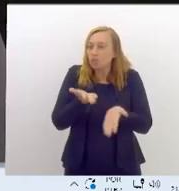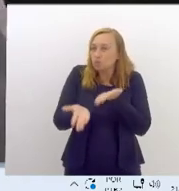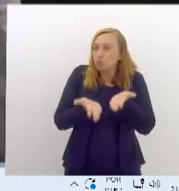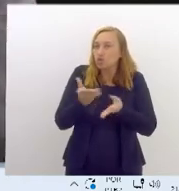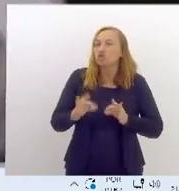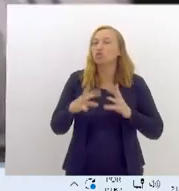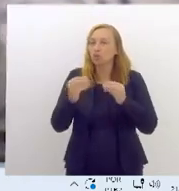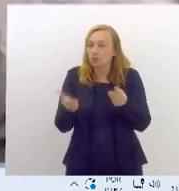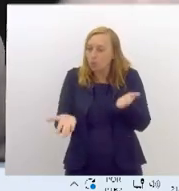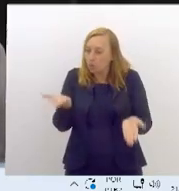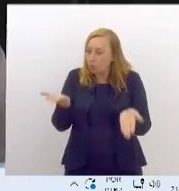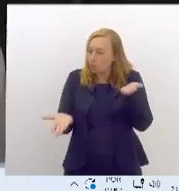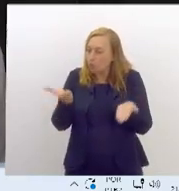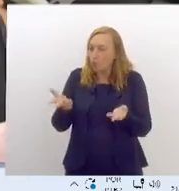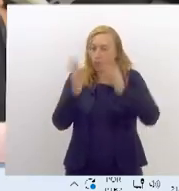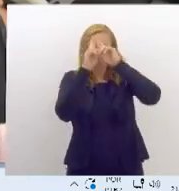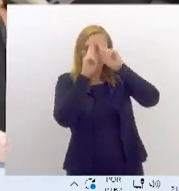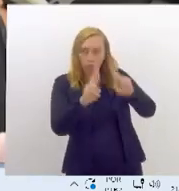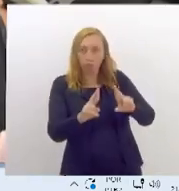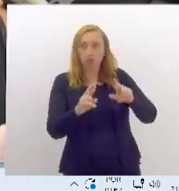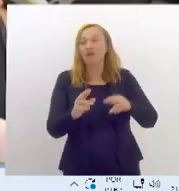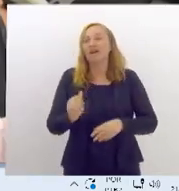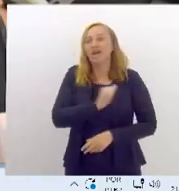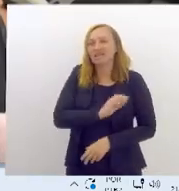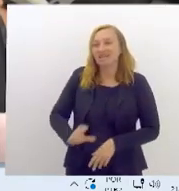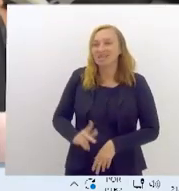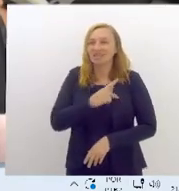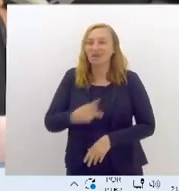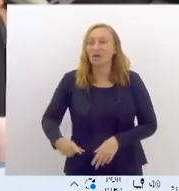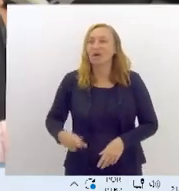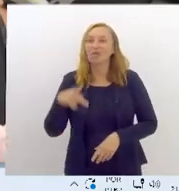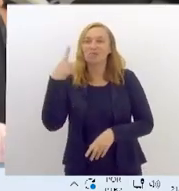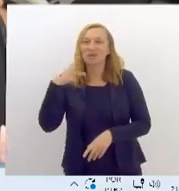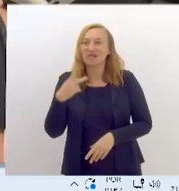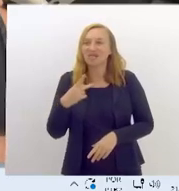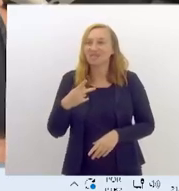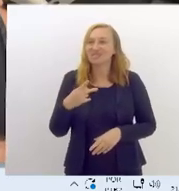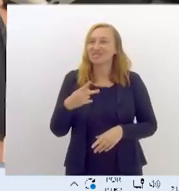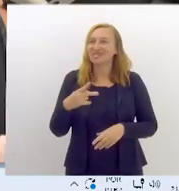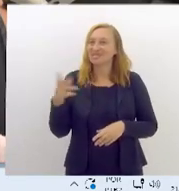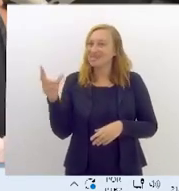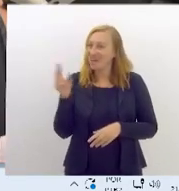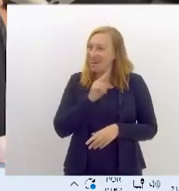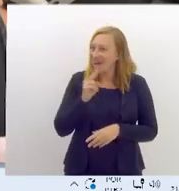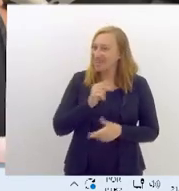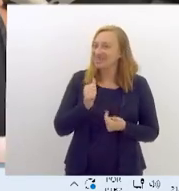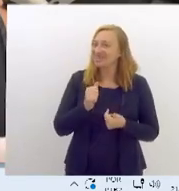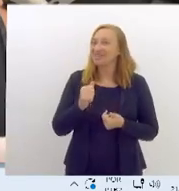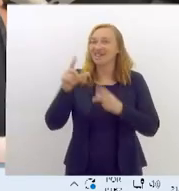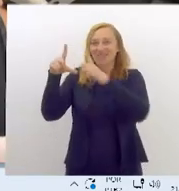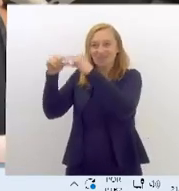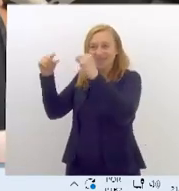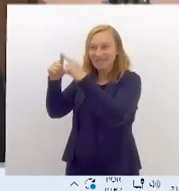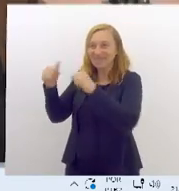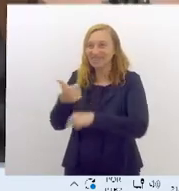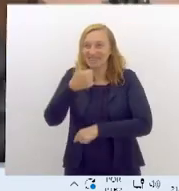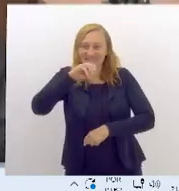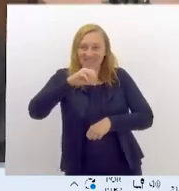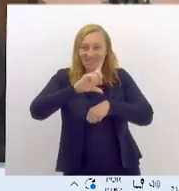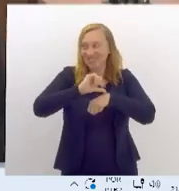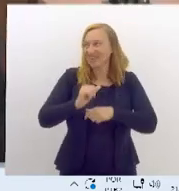integridade respeito Presidente Graciliano político muito habilidoso em Brasília 19 horas